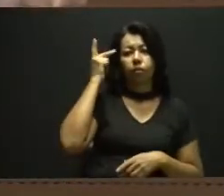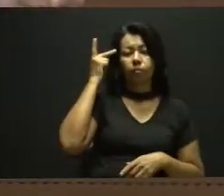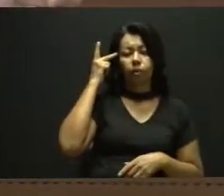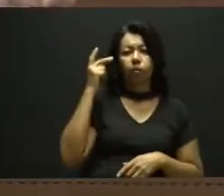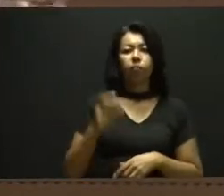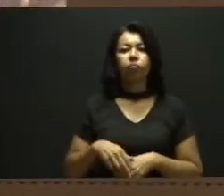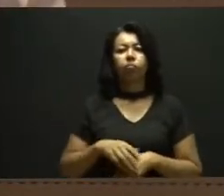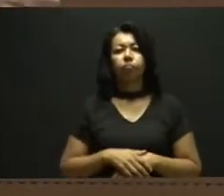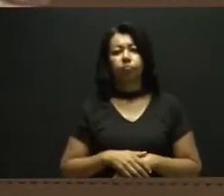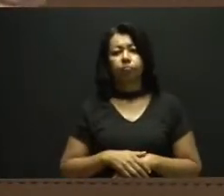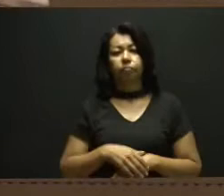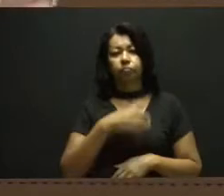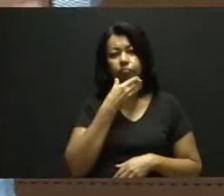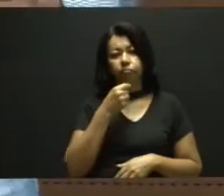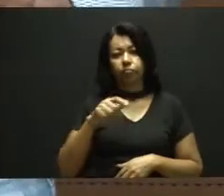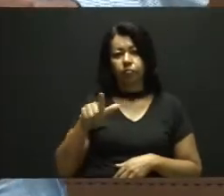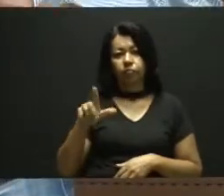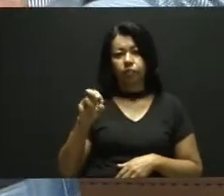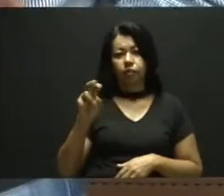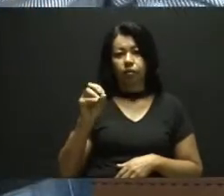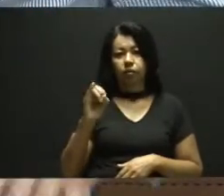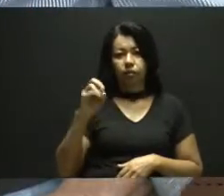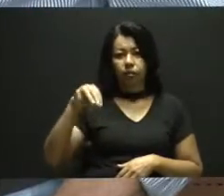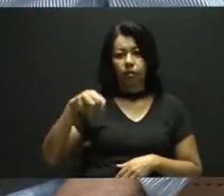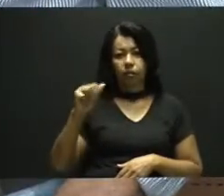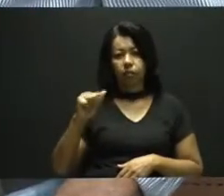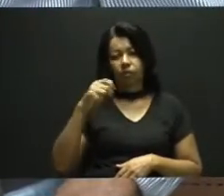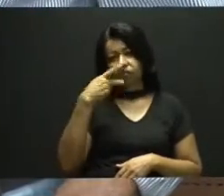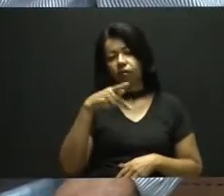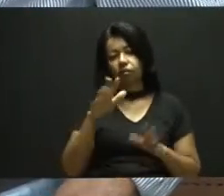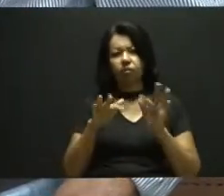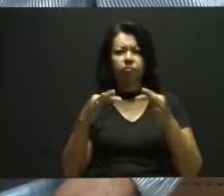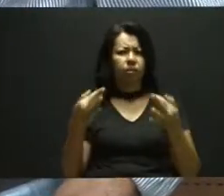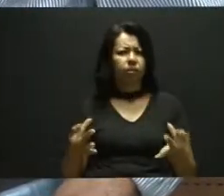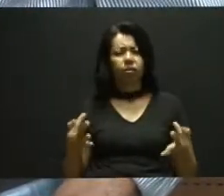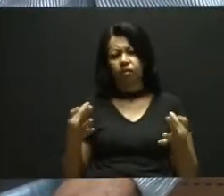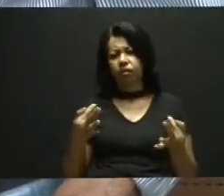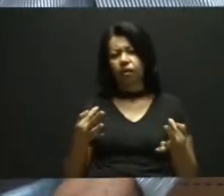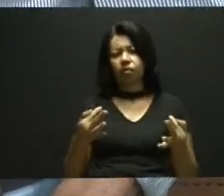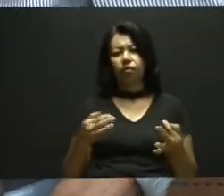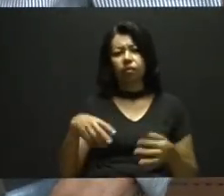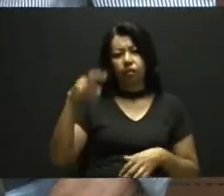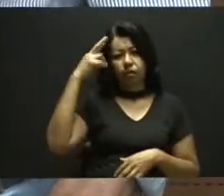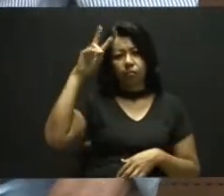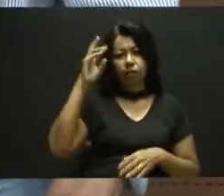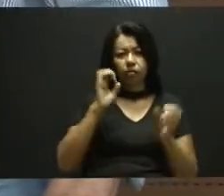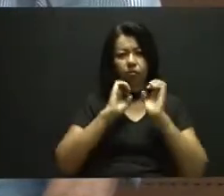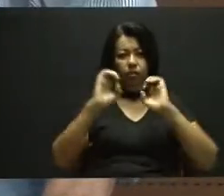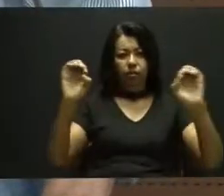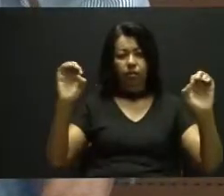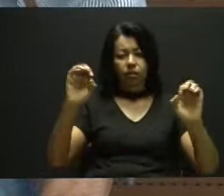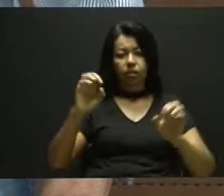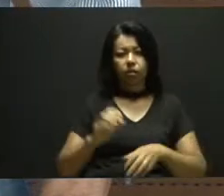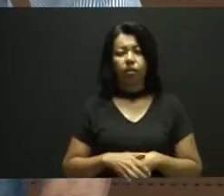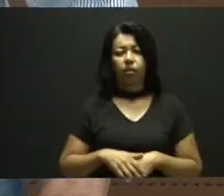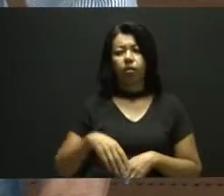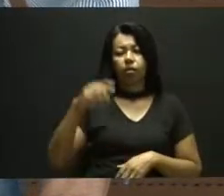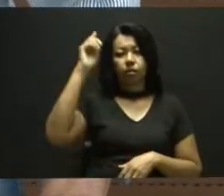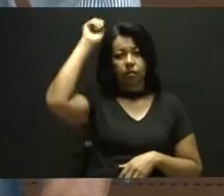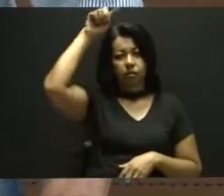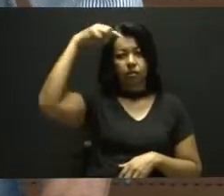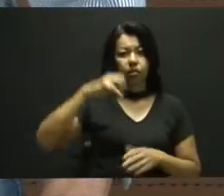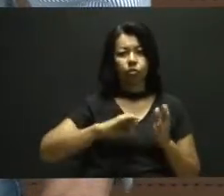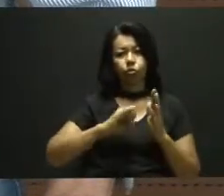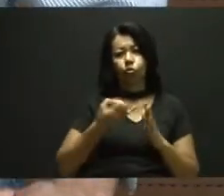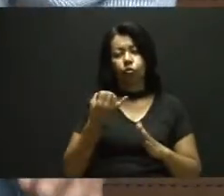simplicidade imensa eu lembrei do eu lembrei do evangelista são joão ver se no capítulo 3